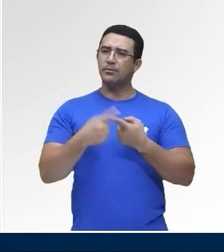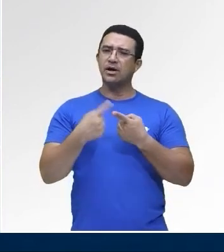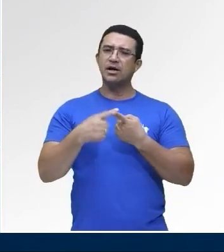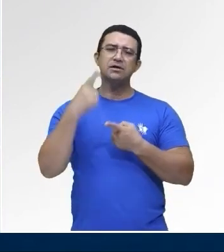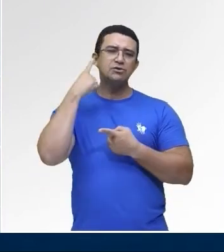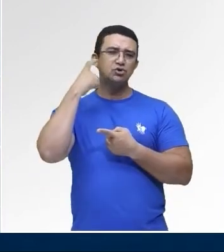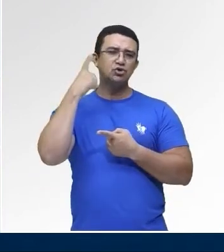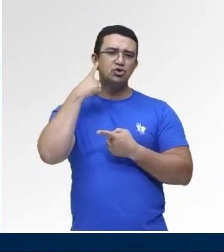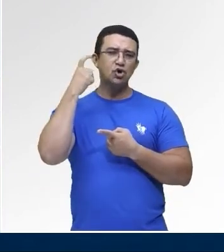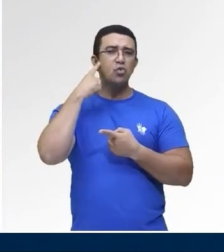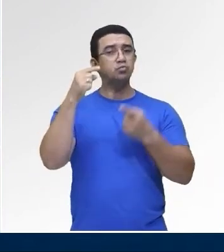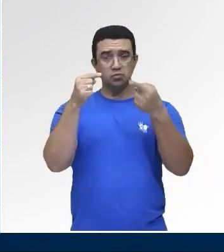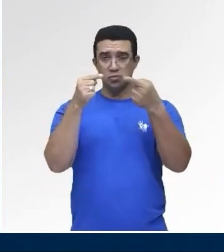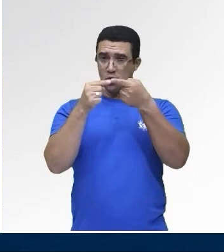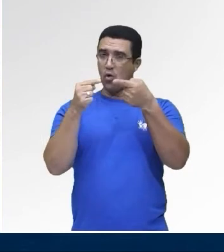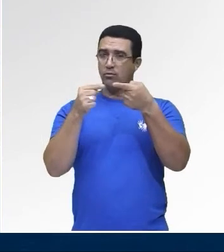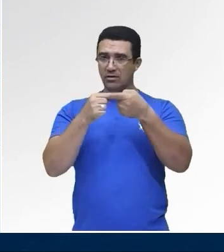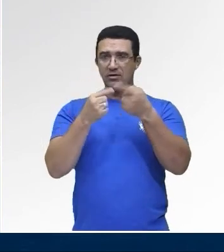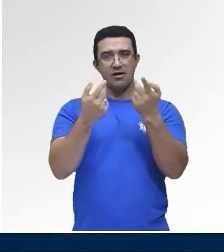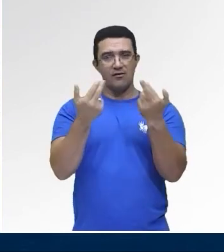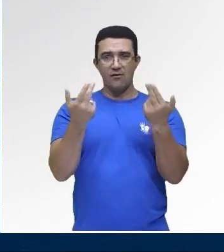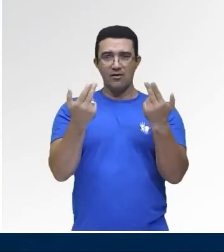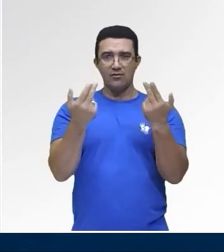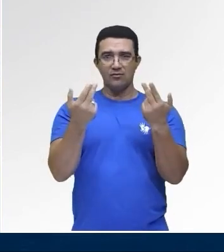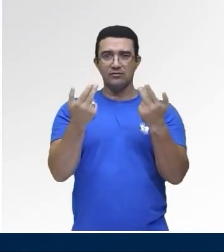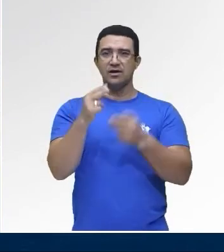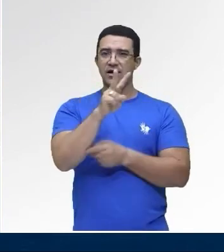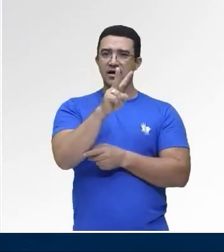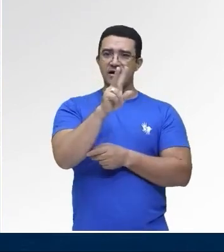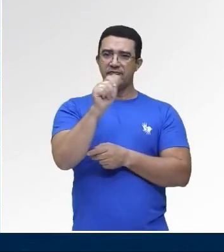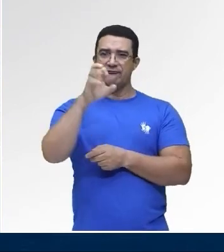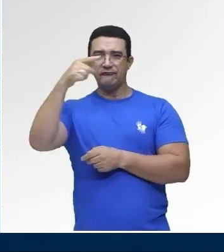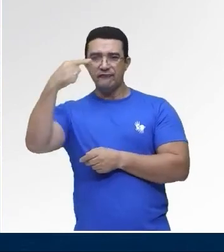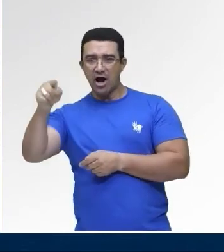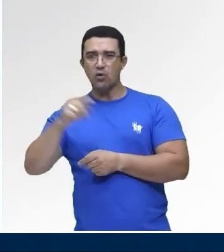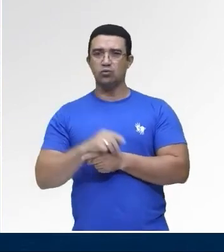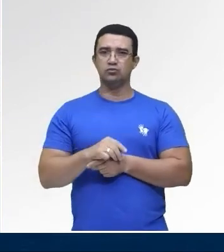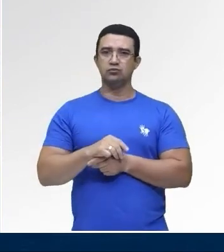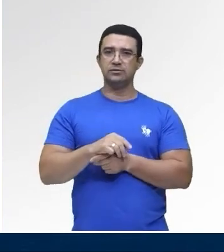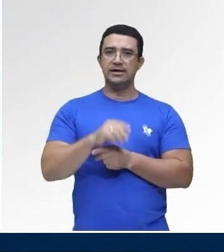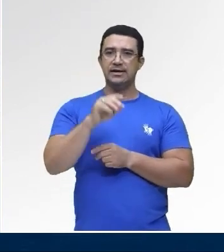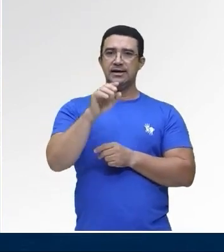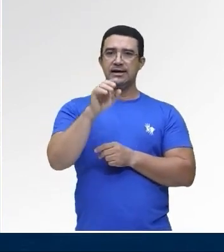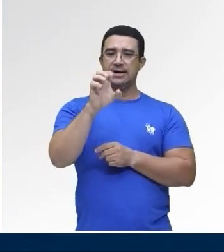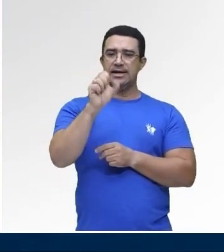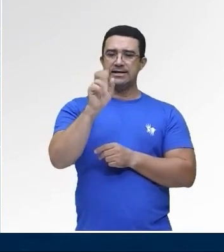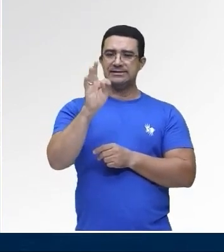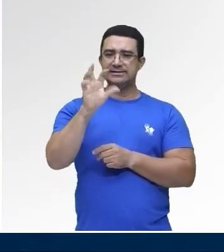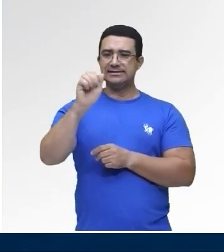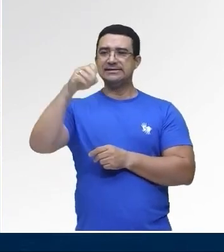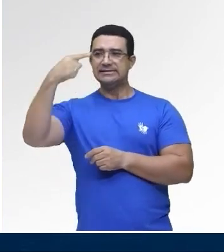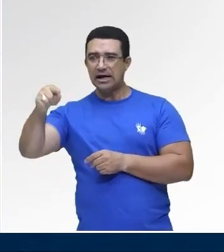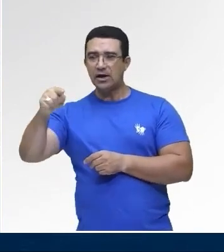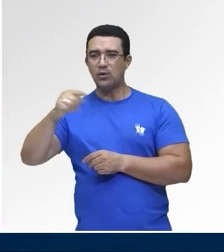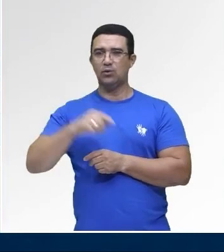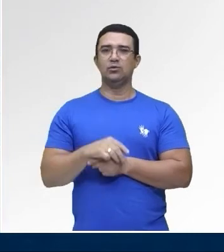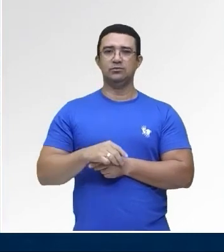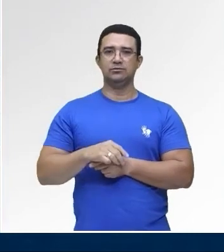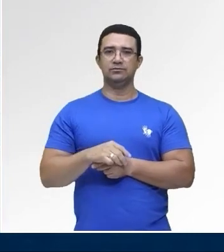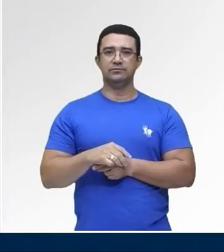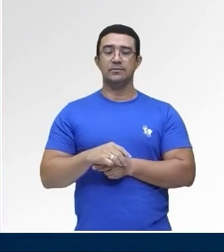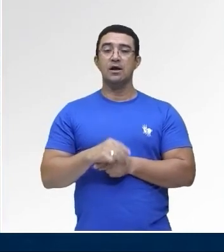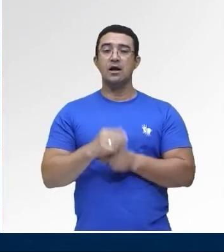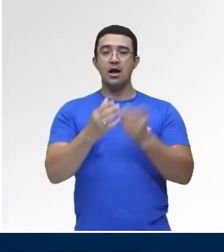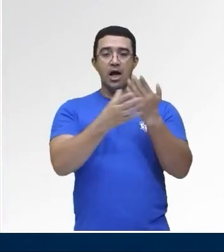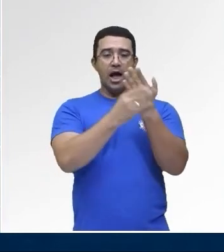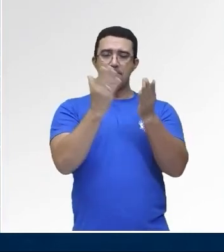é exatamente igual. Ok? As mãos do mar